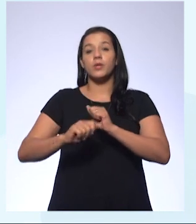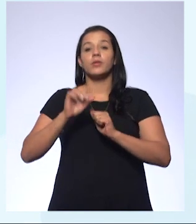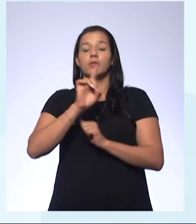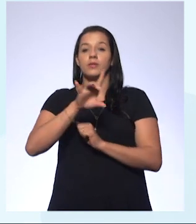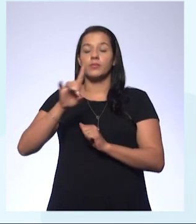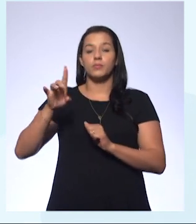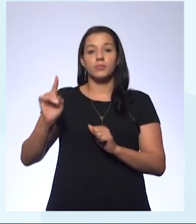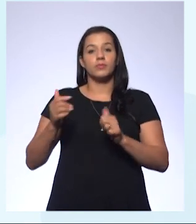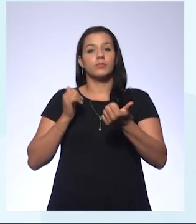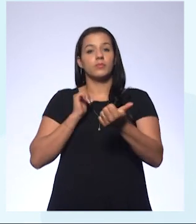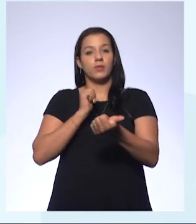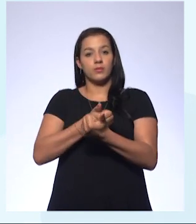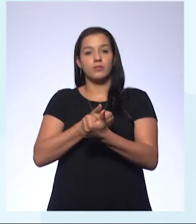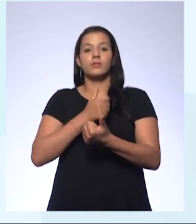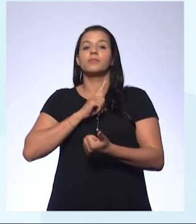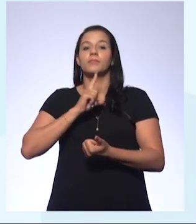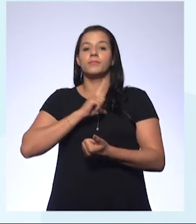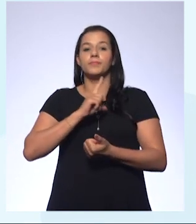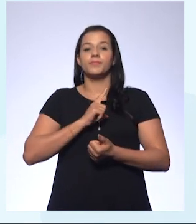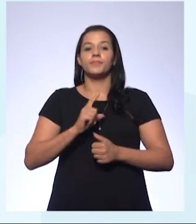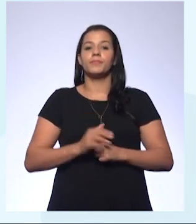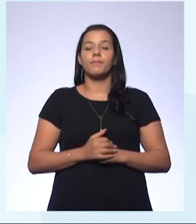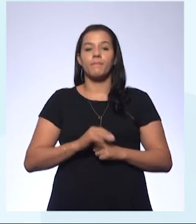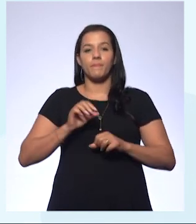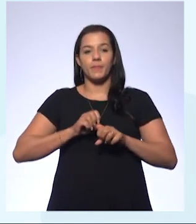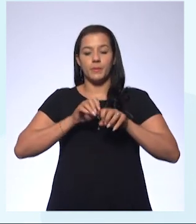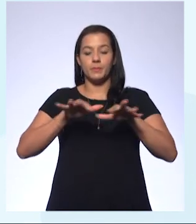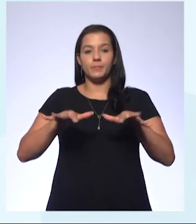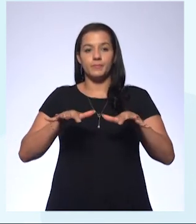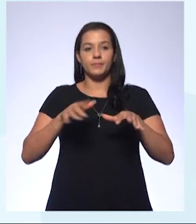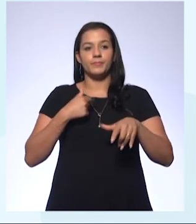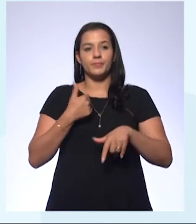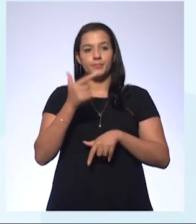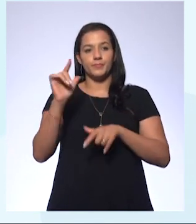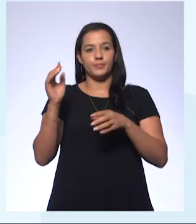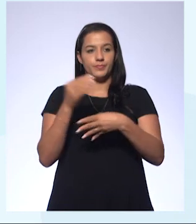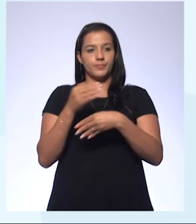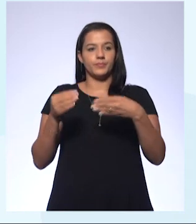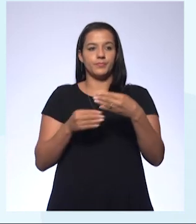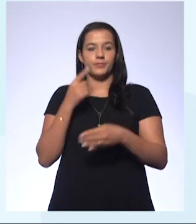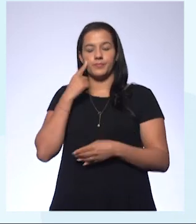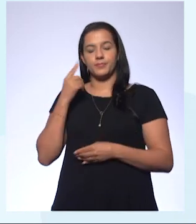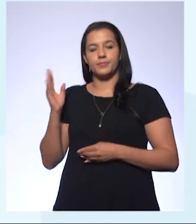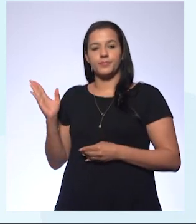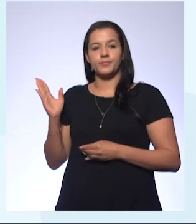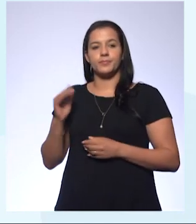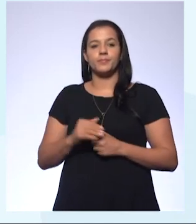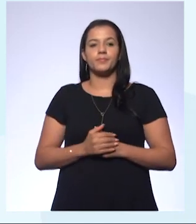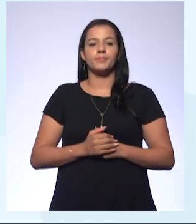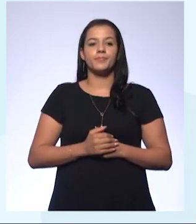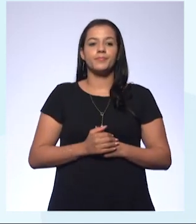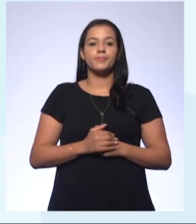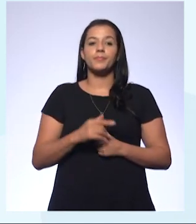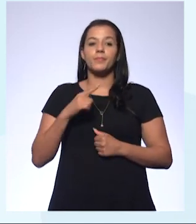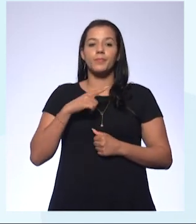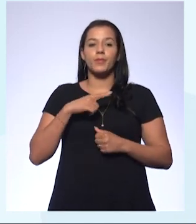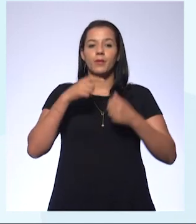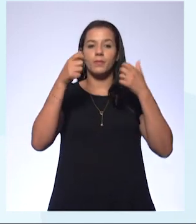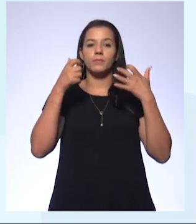8, 8 e 1. Se você somar, você vai encontrar os 19, que também correspondem ao número atômico do potássio.